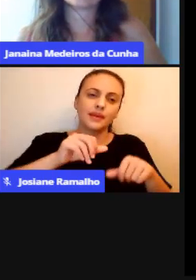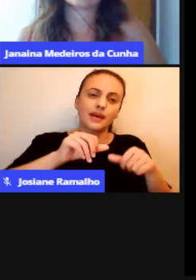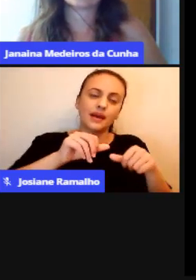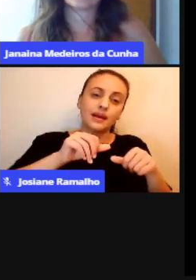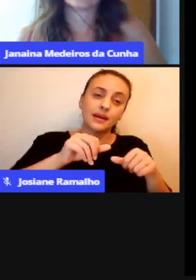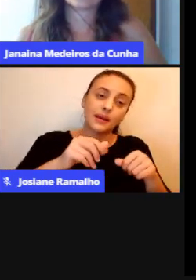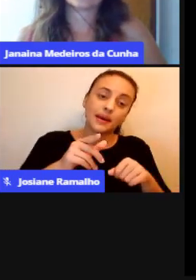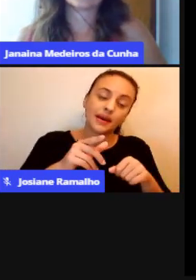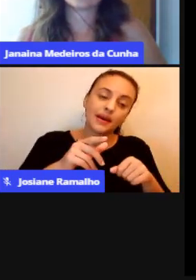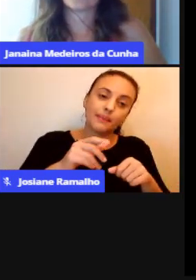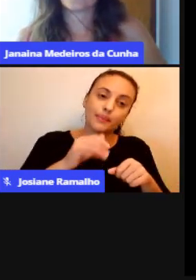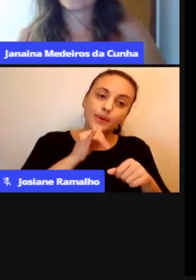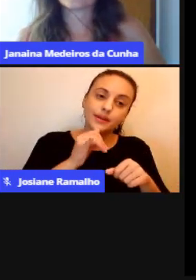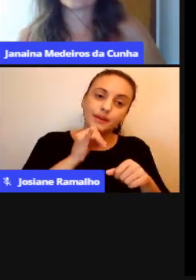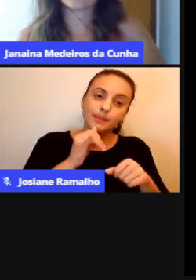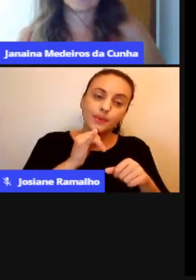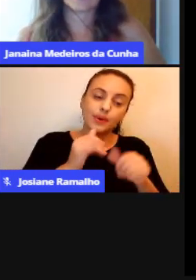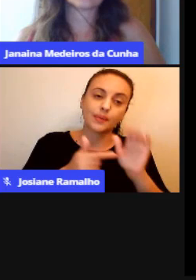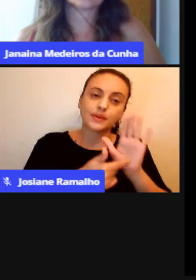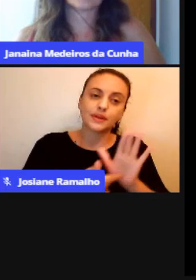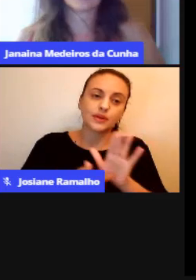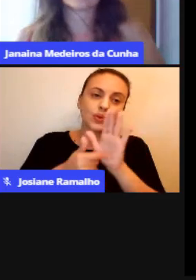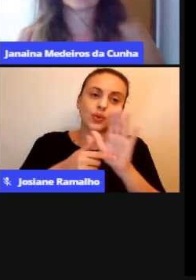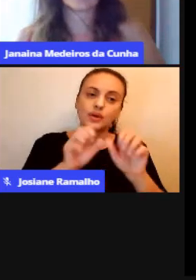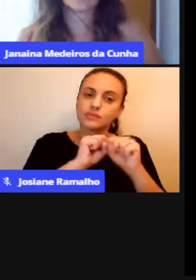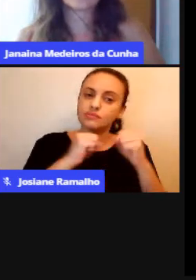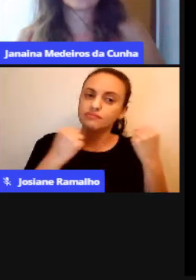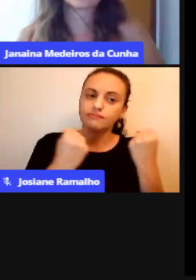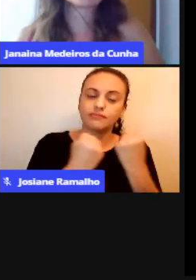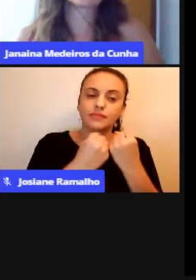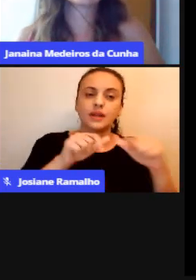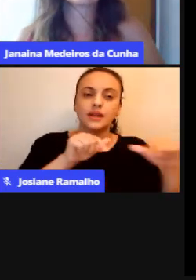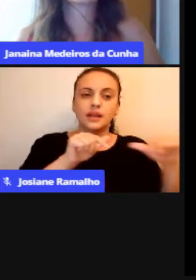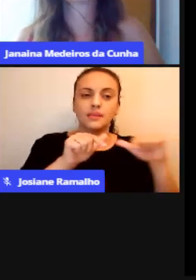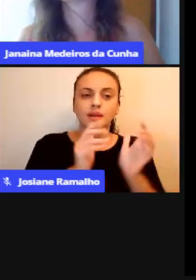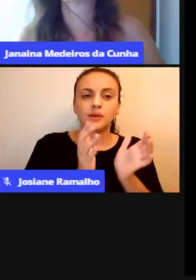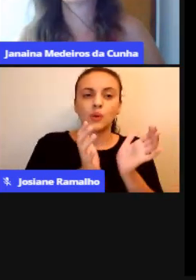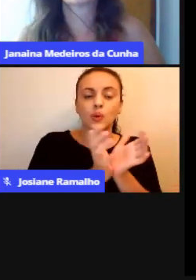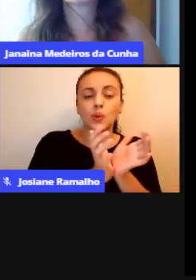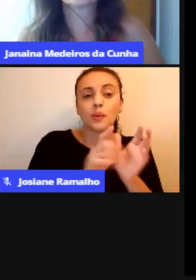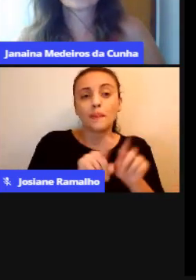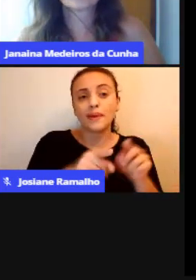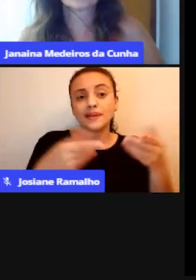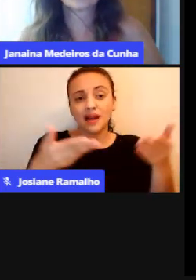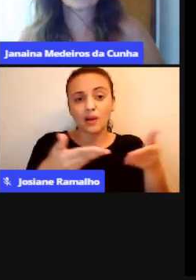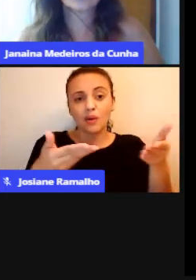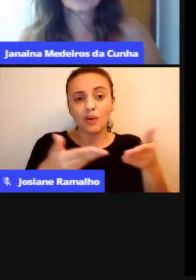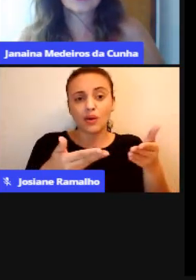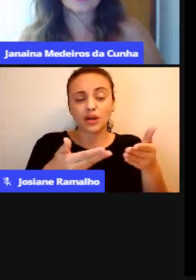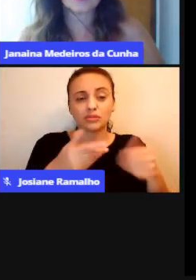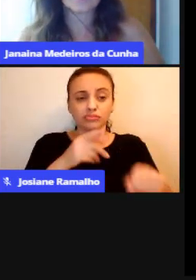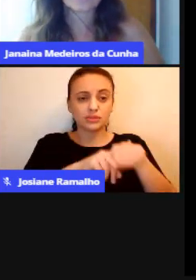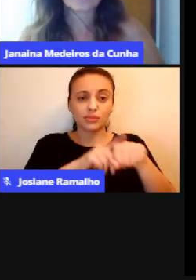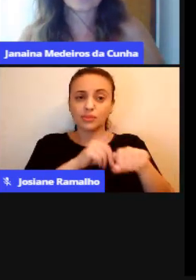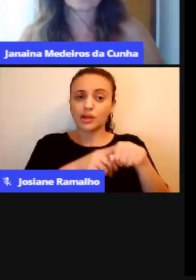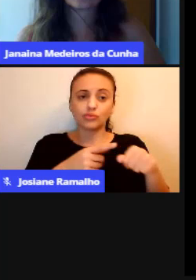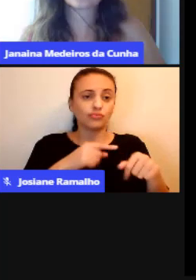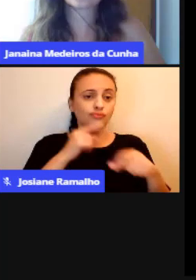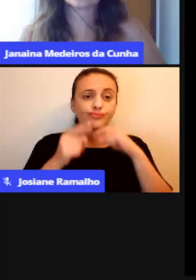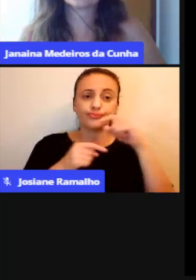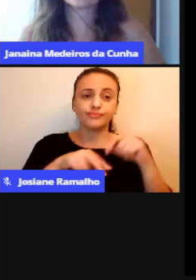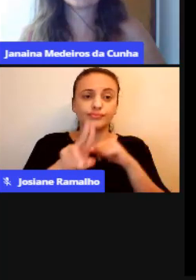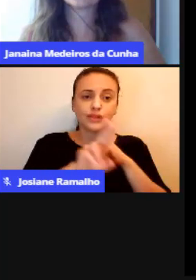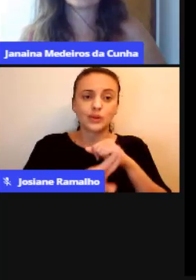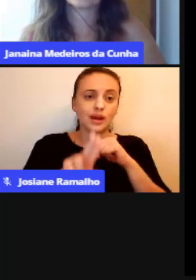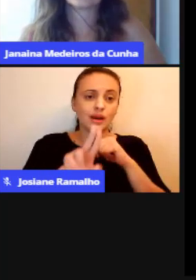às vezes, apresentações, seminários, trabalhos em grupos, mas que agora realmente a gente não consegue estar utilizando. Então, o